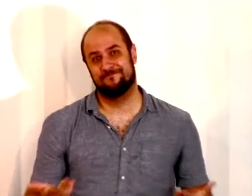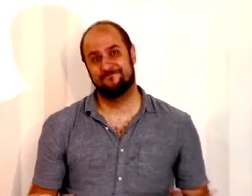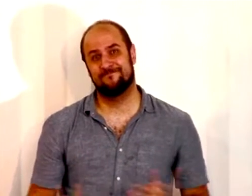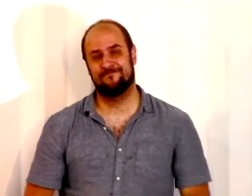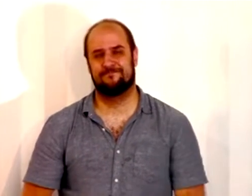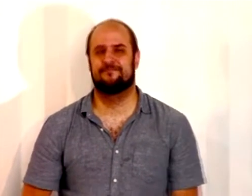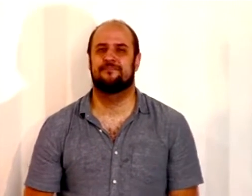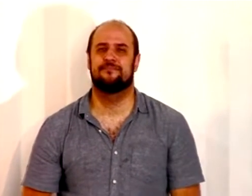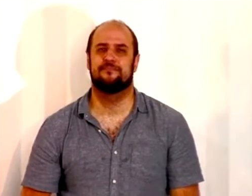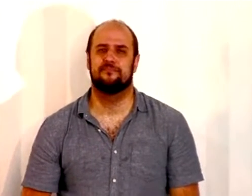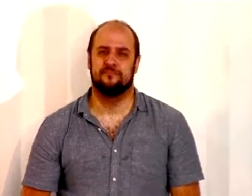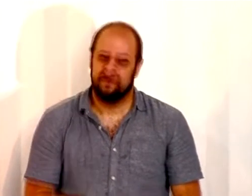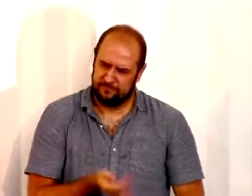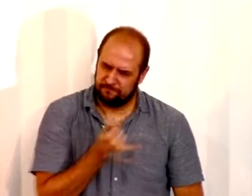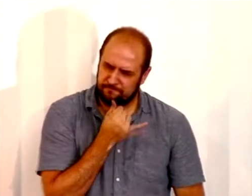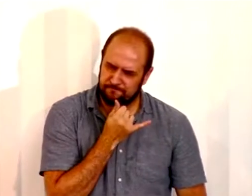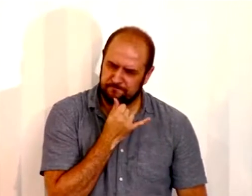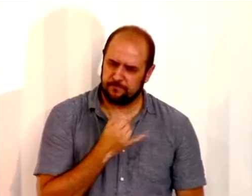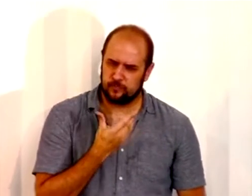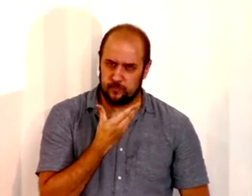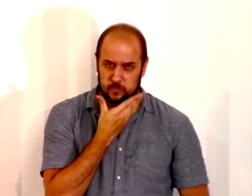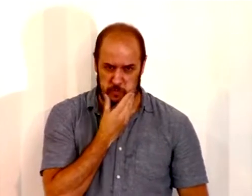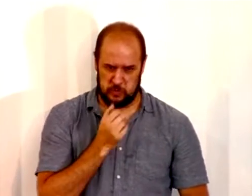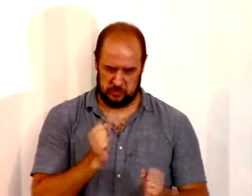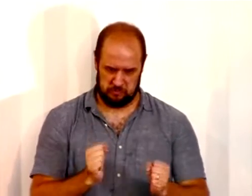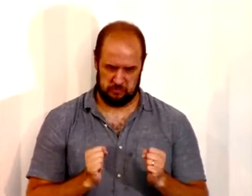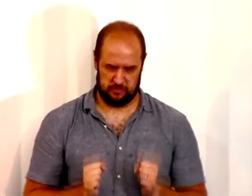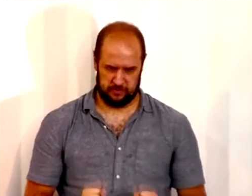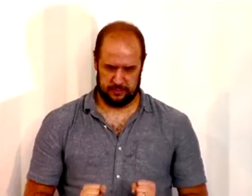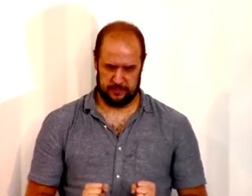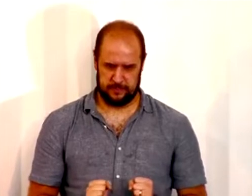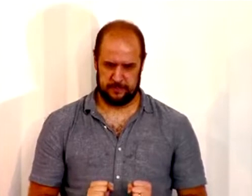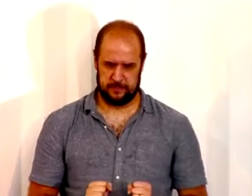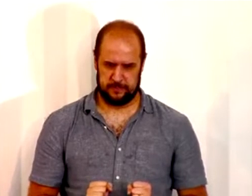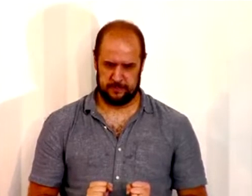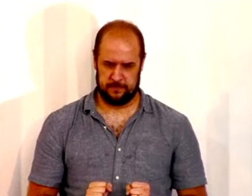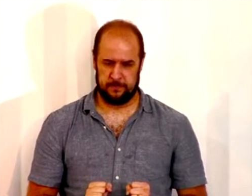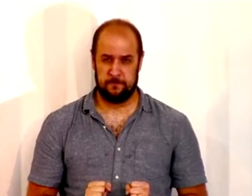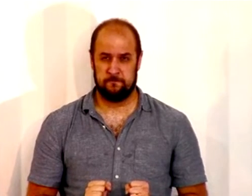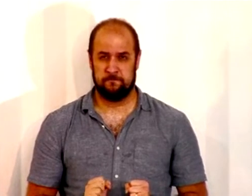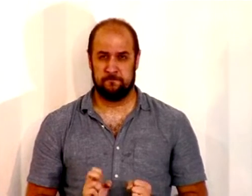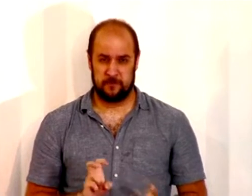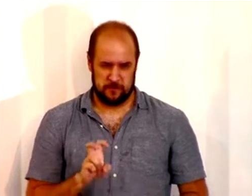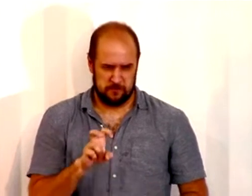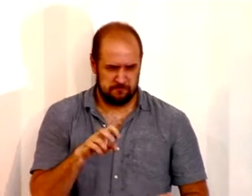Infelizmente, os homens poderosos do nosso mundo se curvaram diante de um vírus invisível.